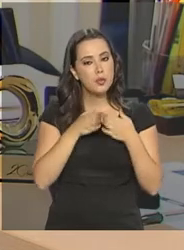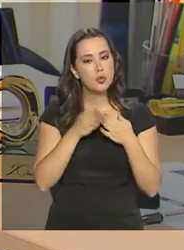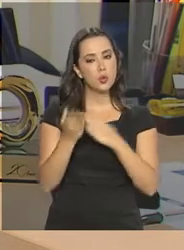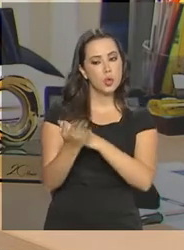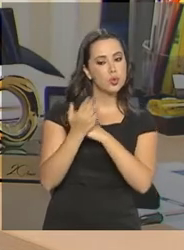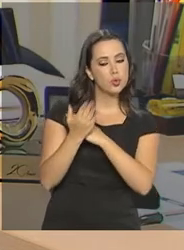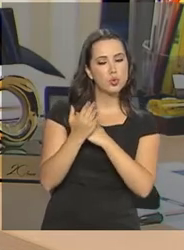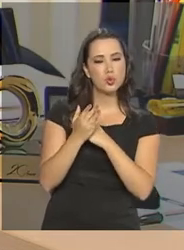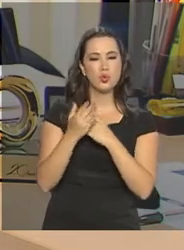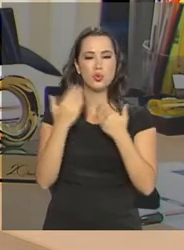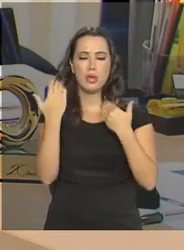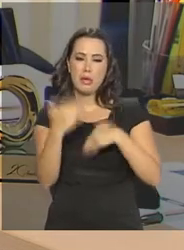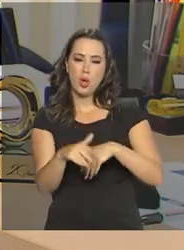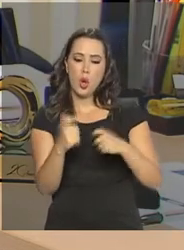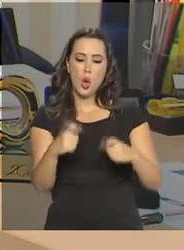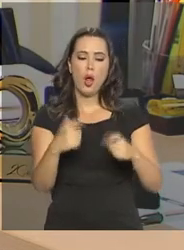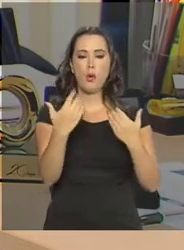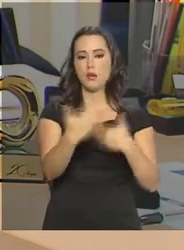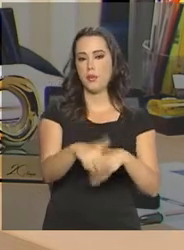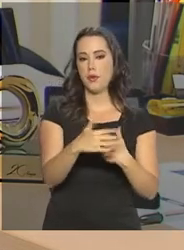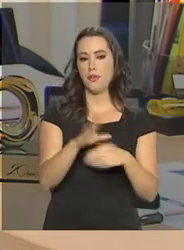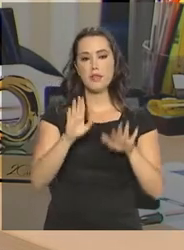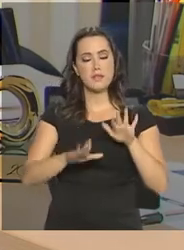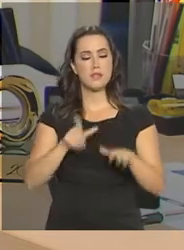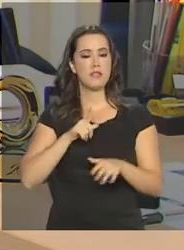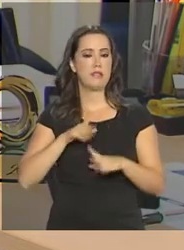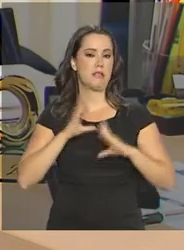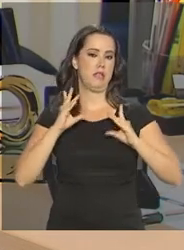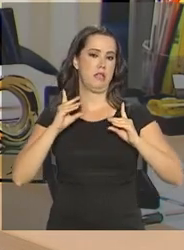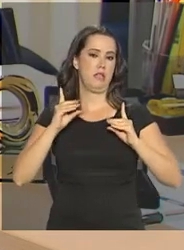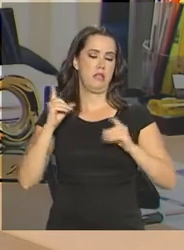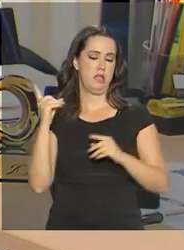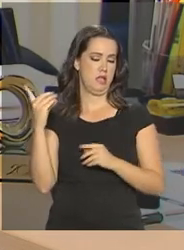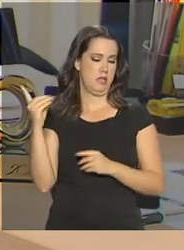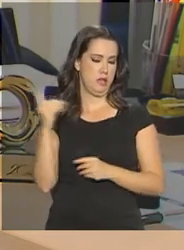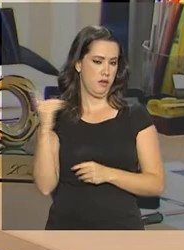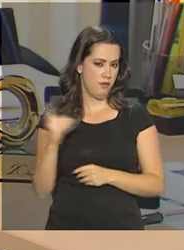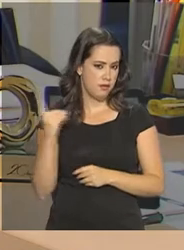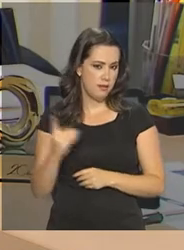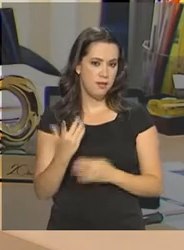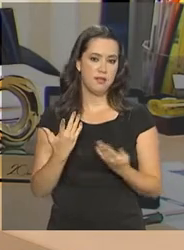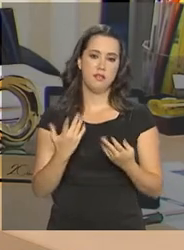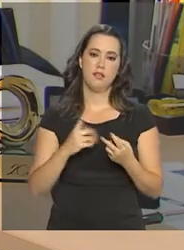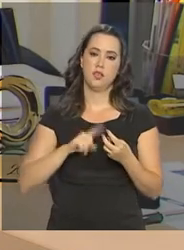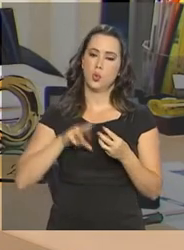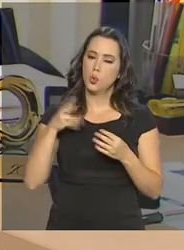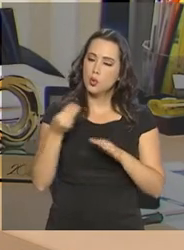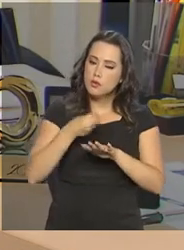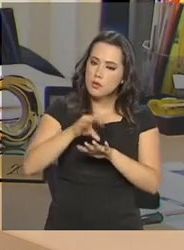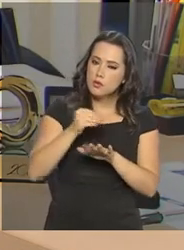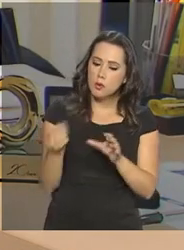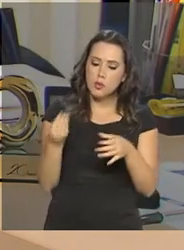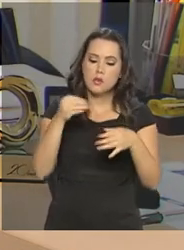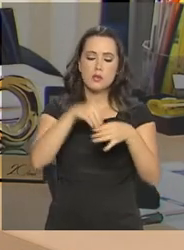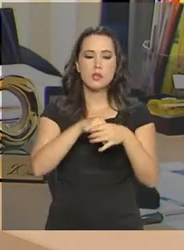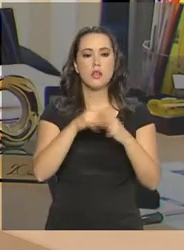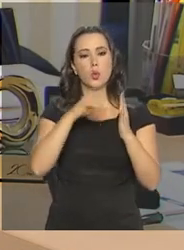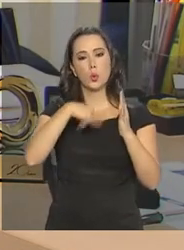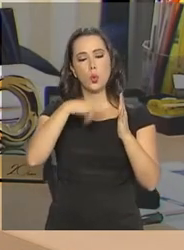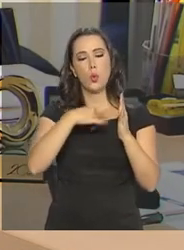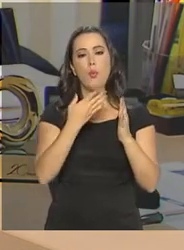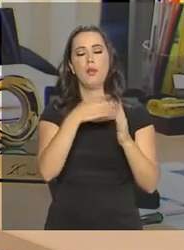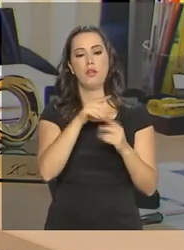recurso porque ele tem é portador de necessidade especial todas as informações estão nesse cartão de prova então é importante que o face pan